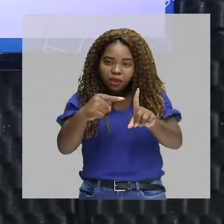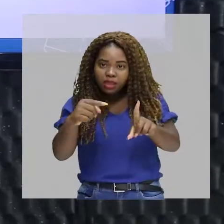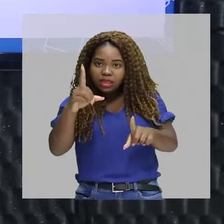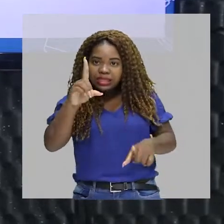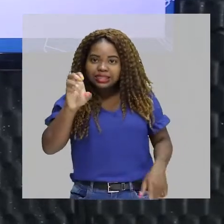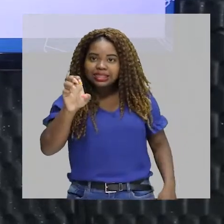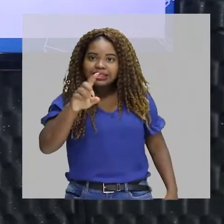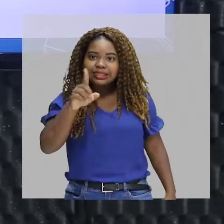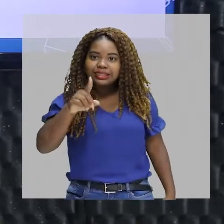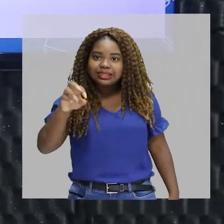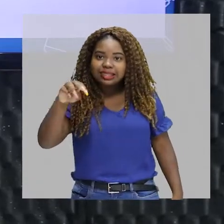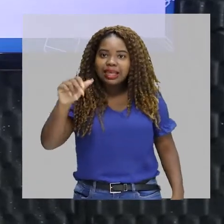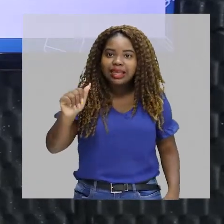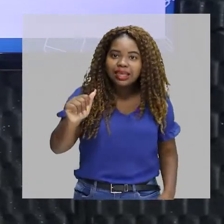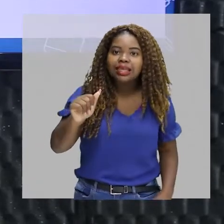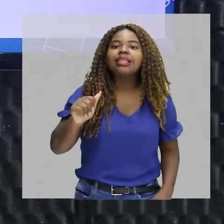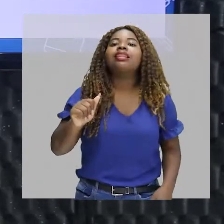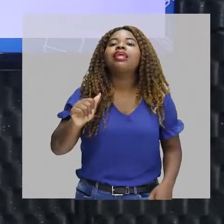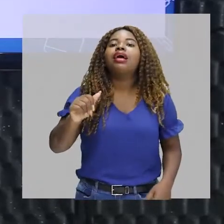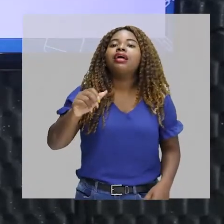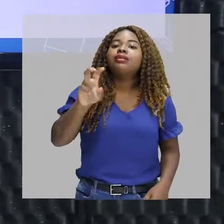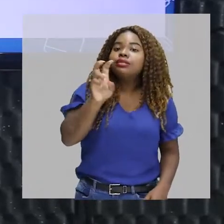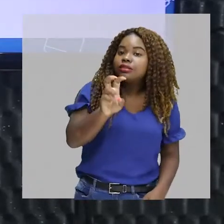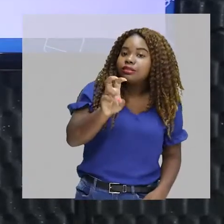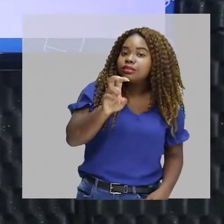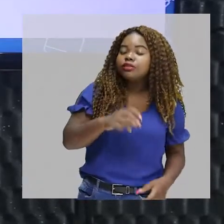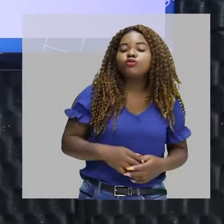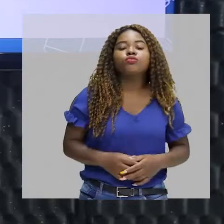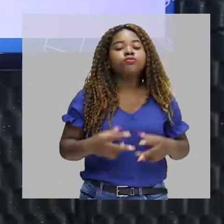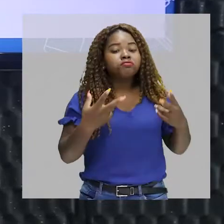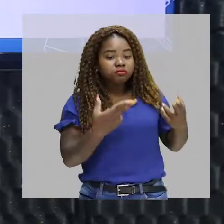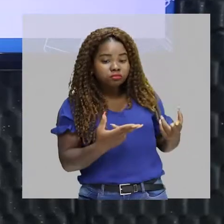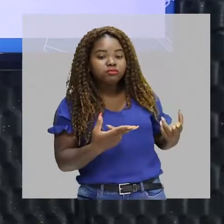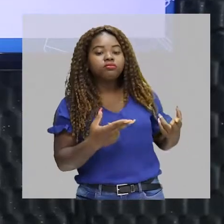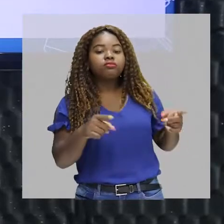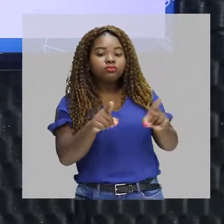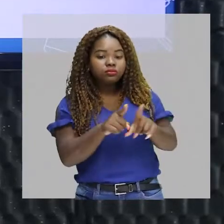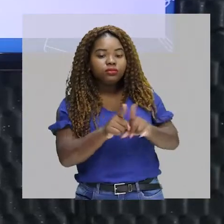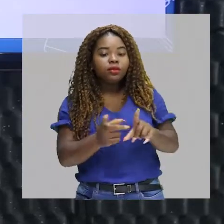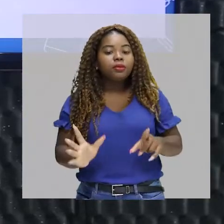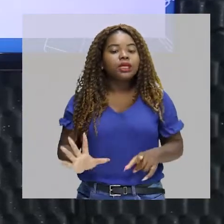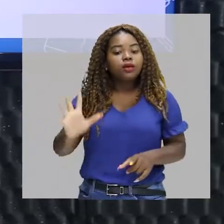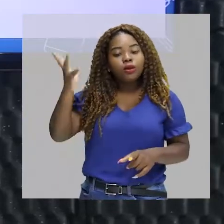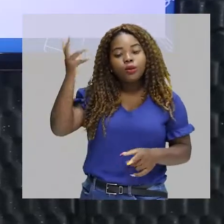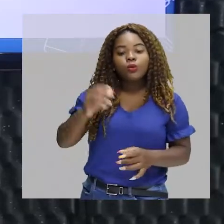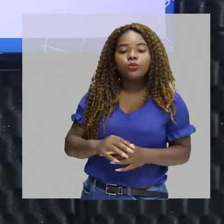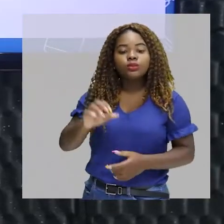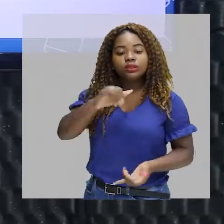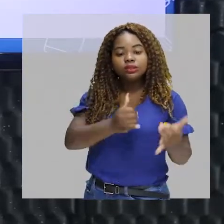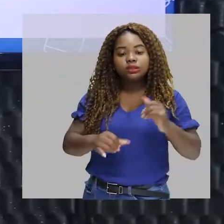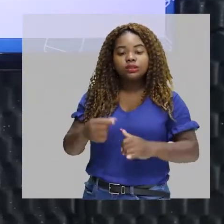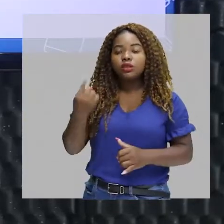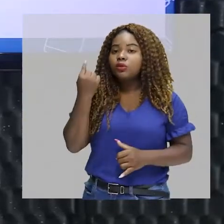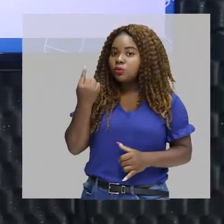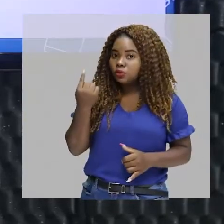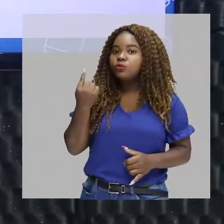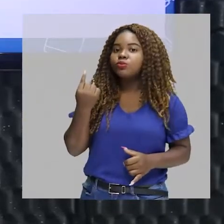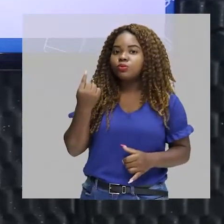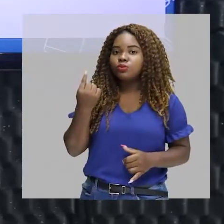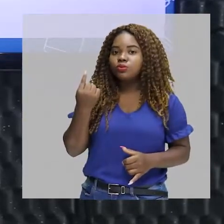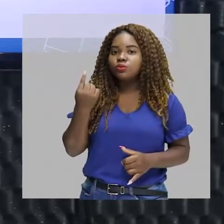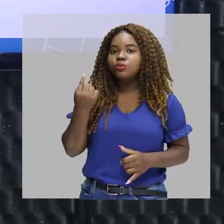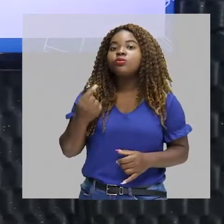Show de bola? Da mesma forma, na química, nós temos uma unidade que vai representar um número,